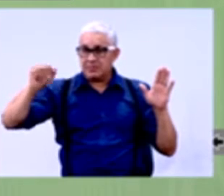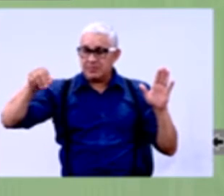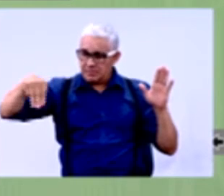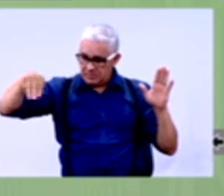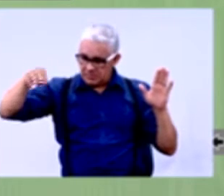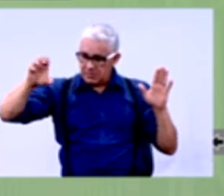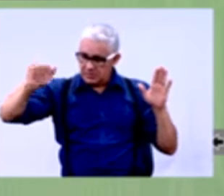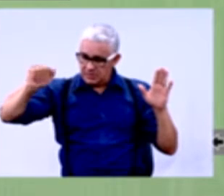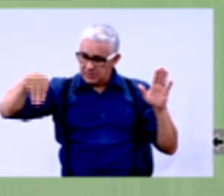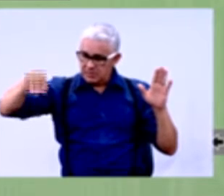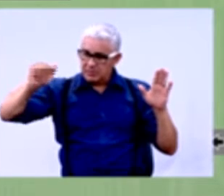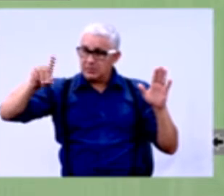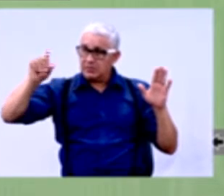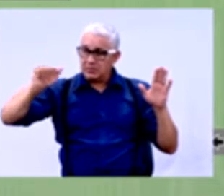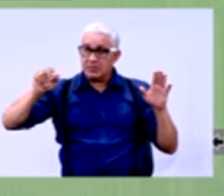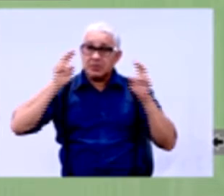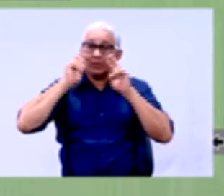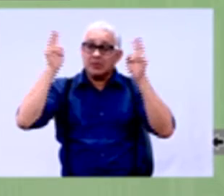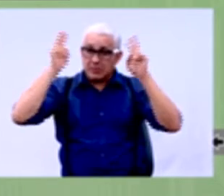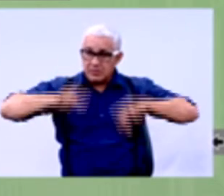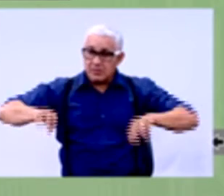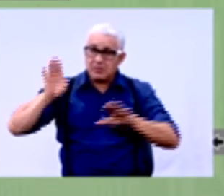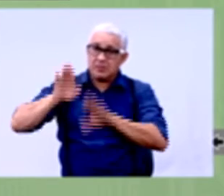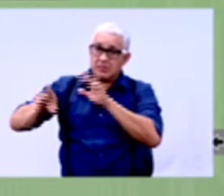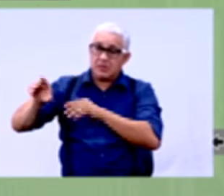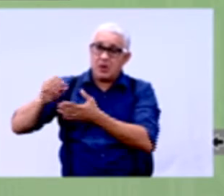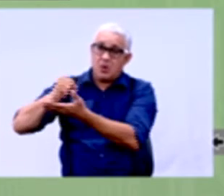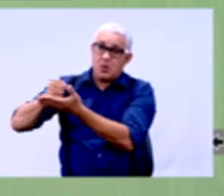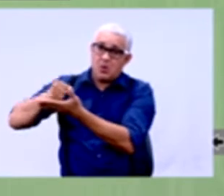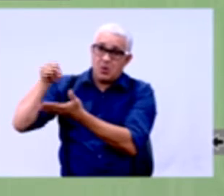de acordo com o que o controller